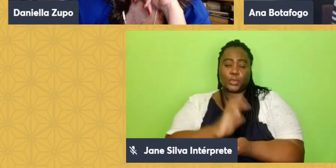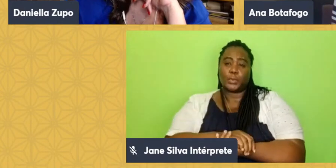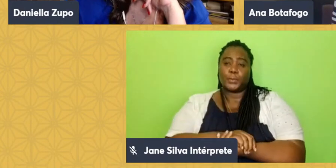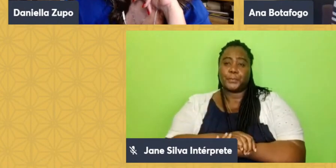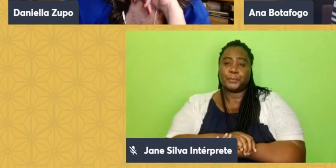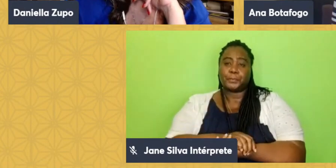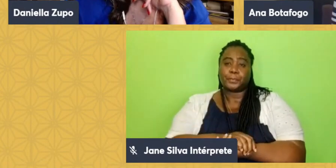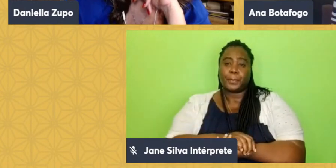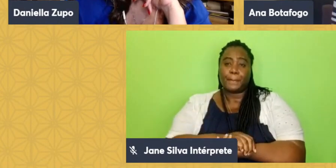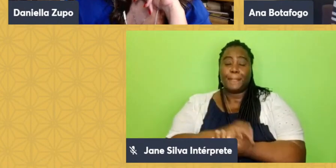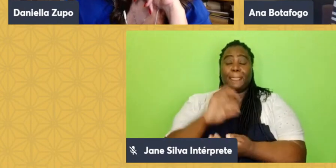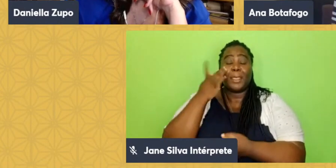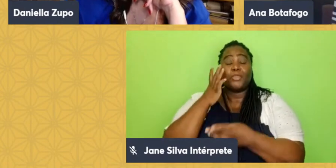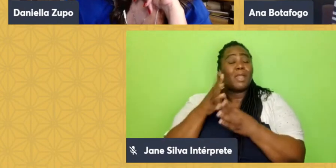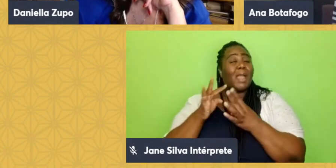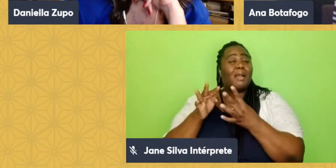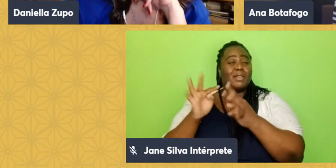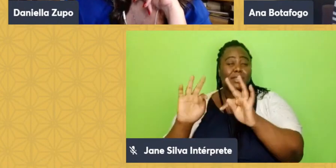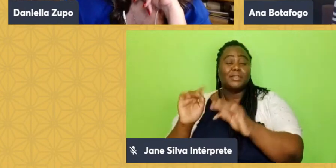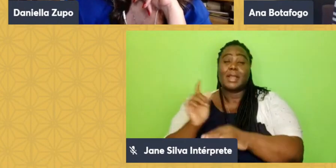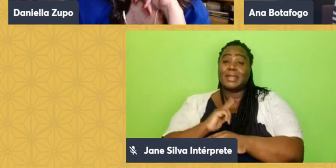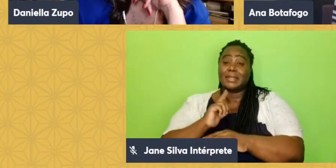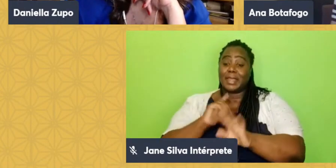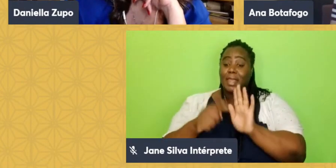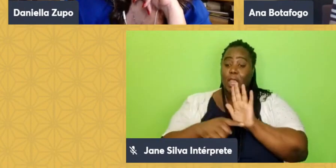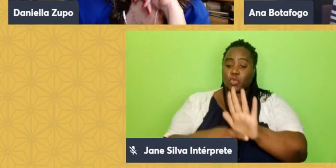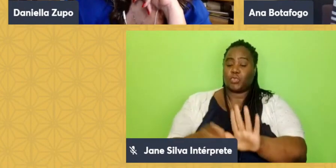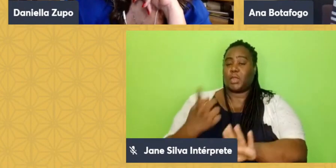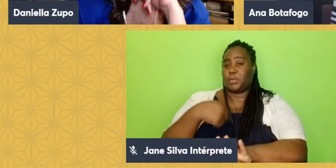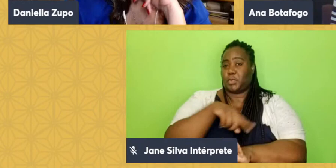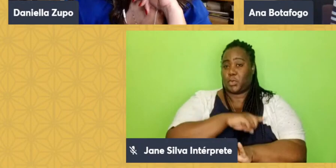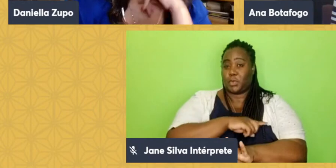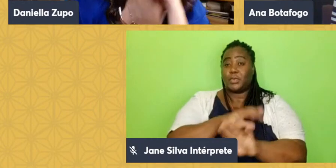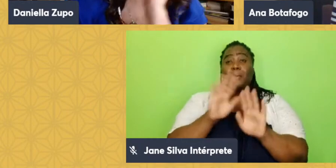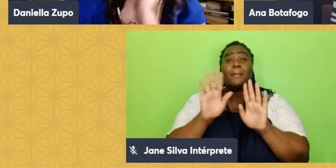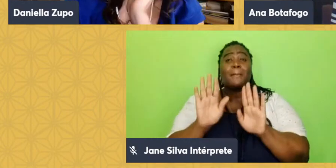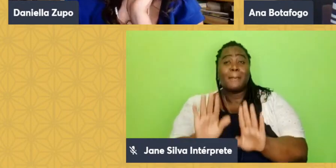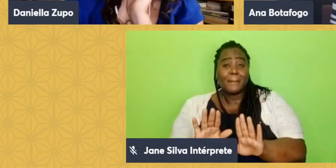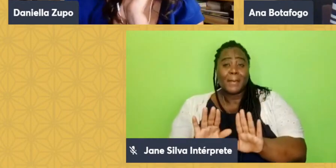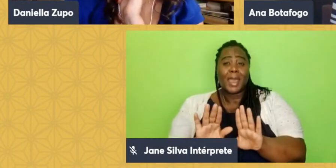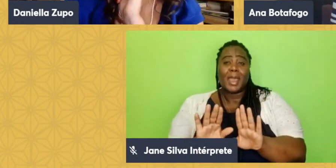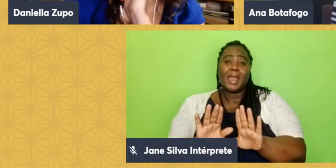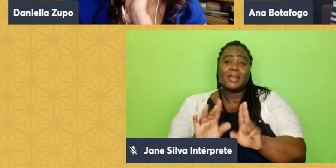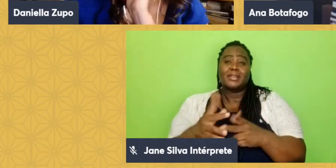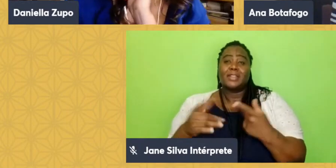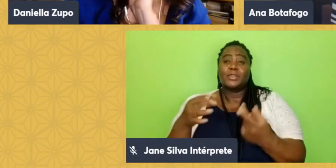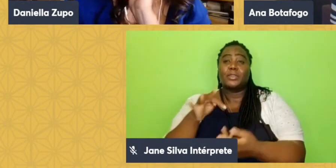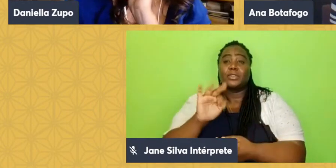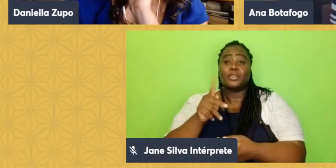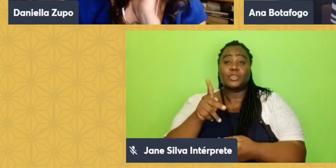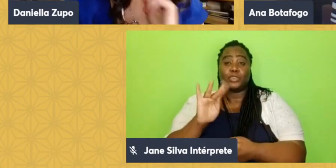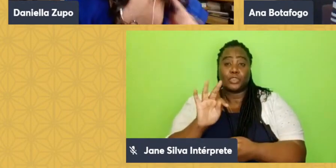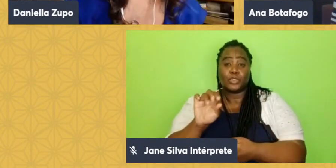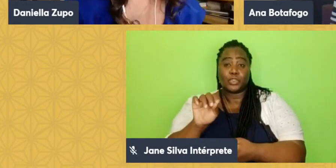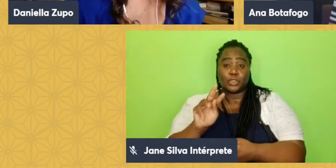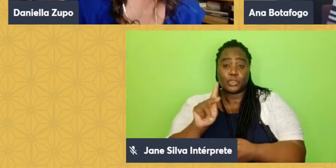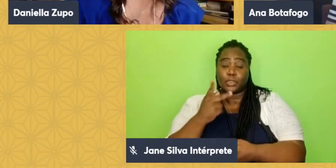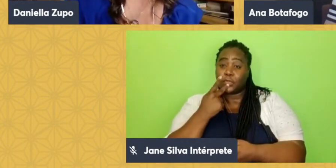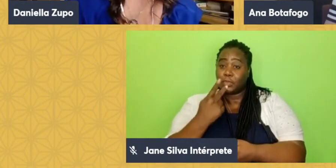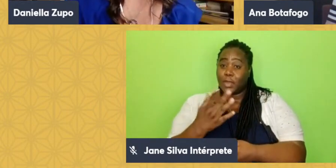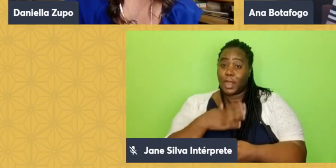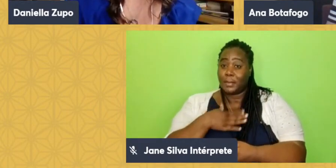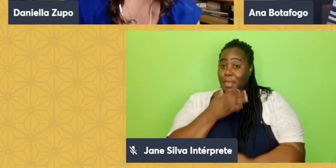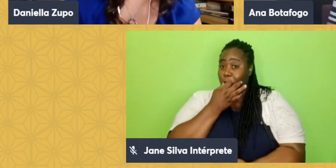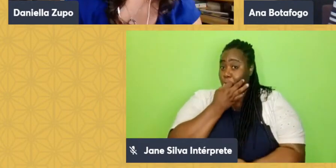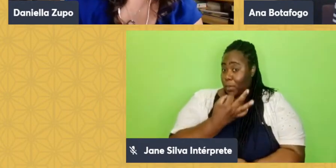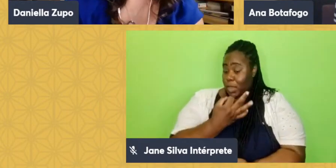a tecnologia tem nos ajudado Mas essa aqui ah tá que bom vou falar a minha